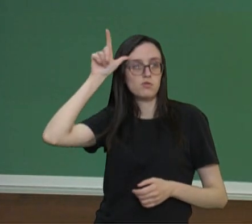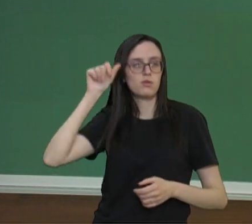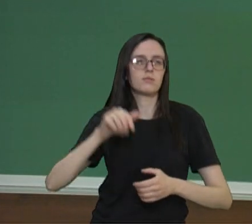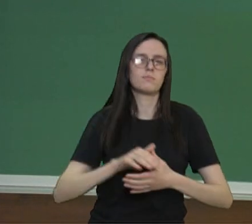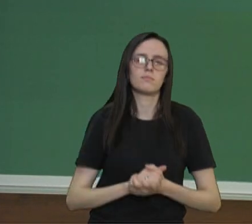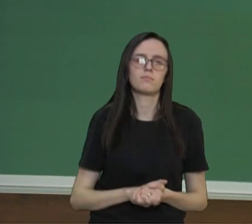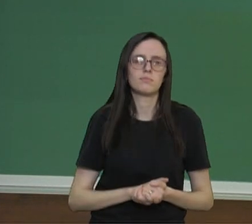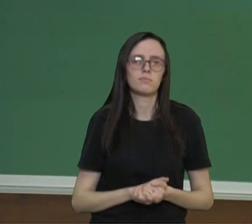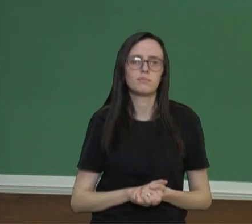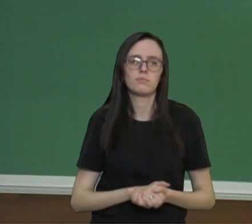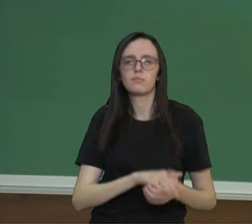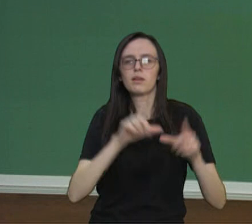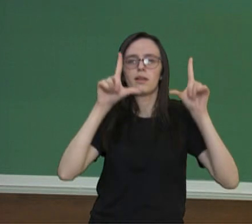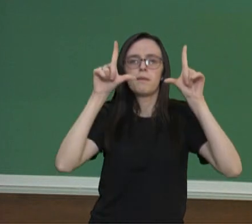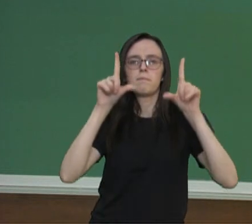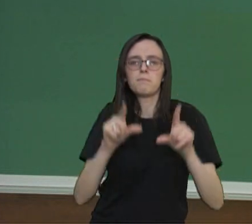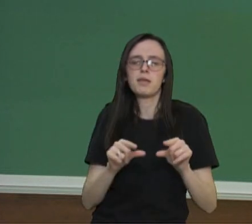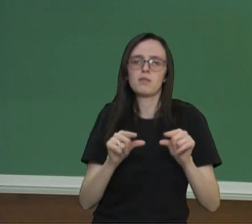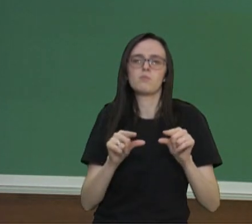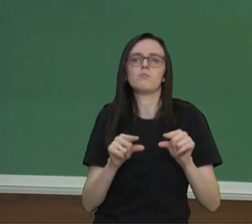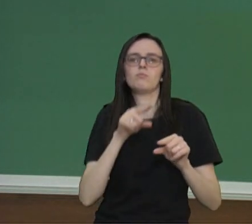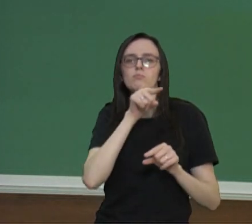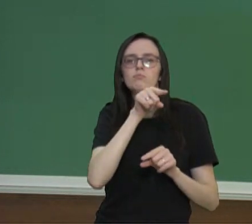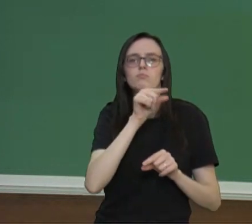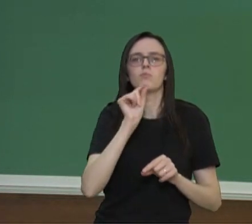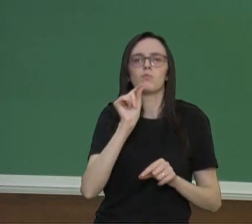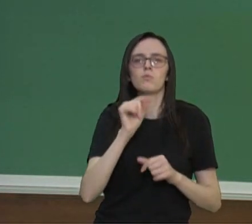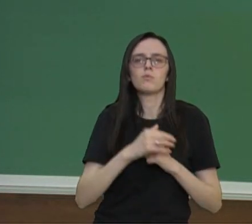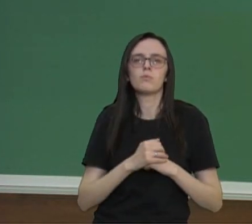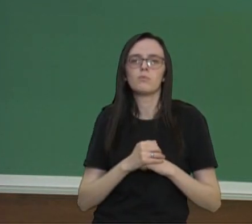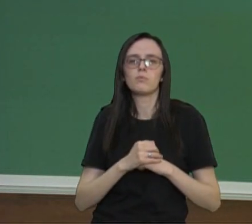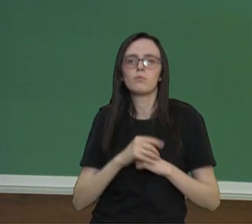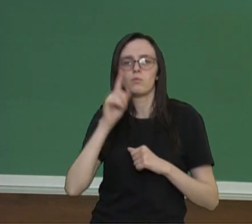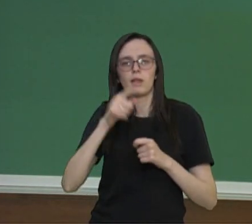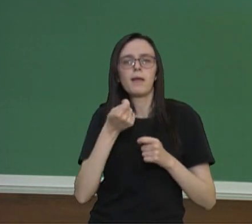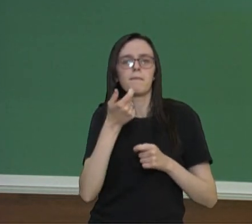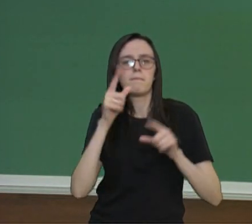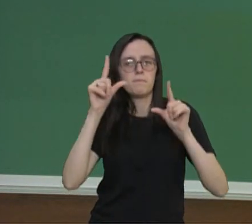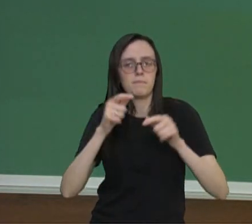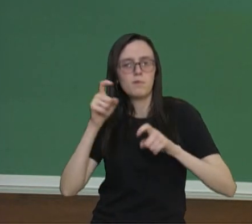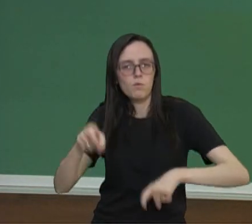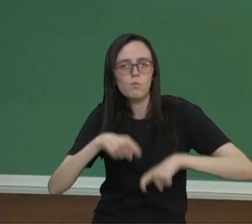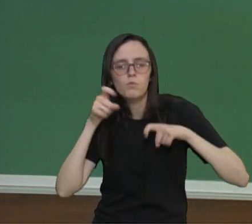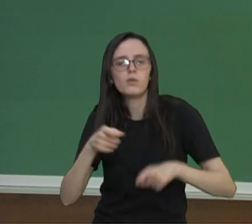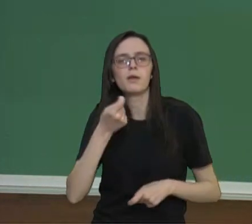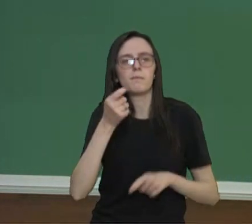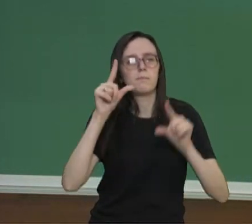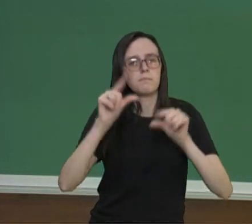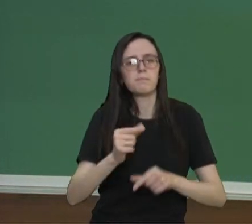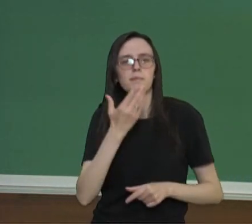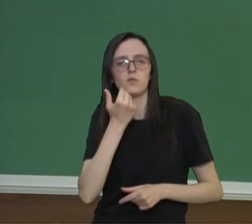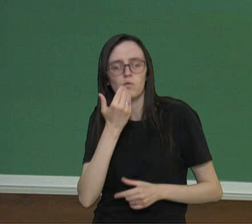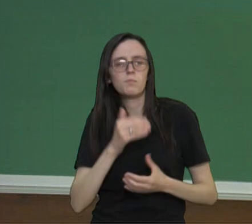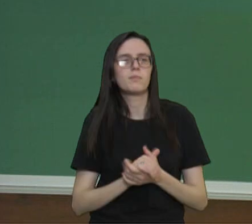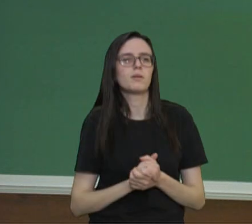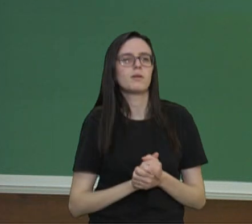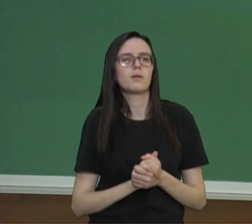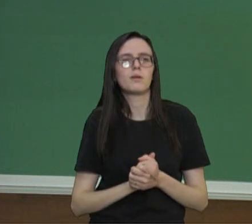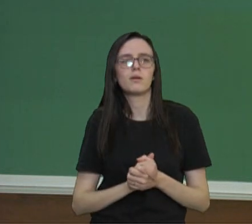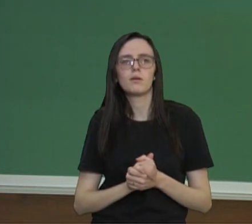Então, você tem menos produção menos agricultura, menos produção de alimentos,